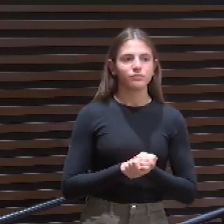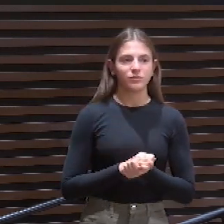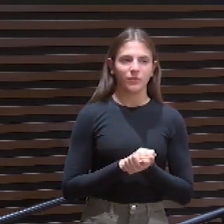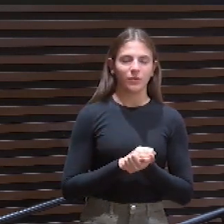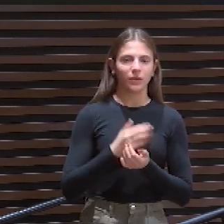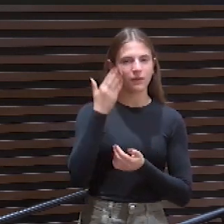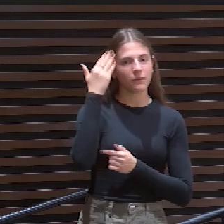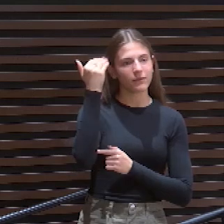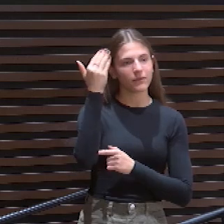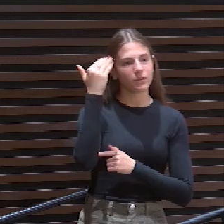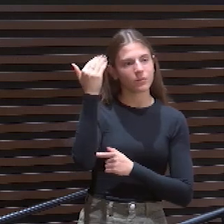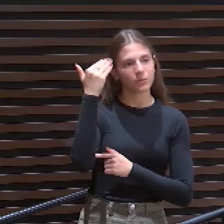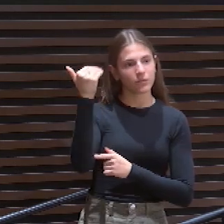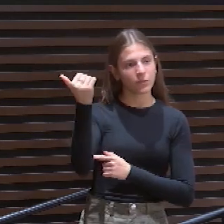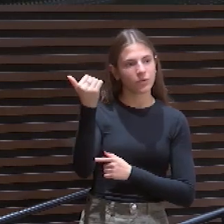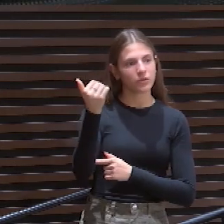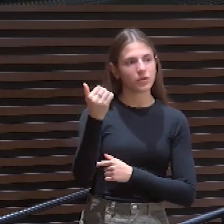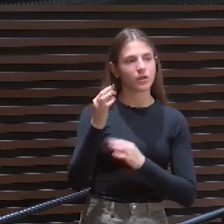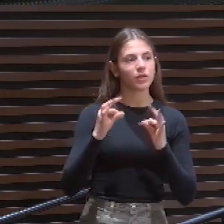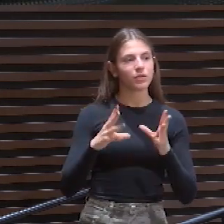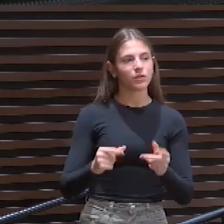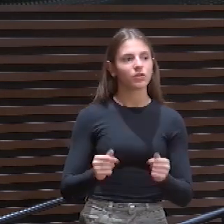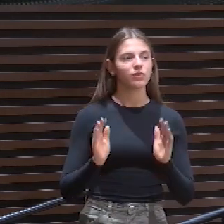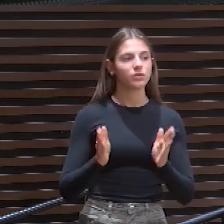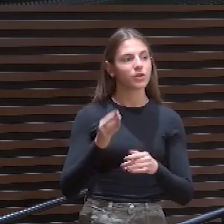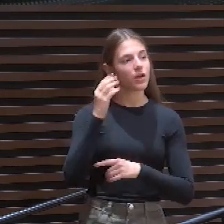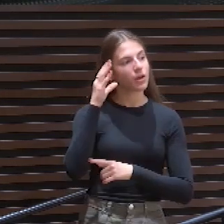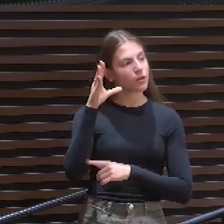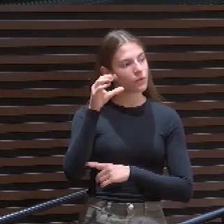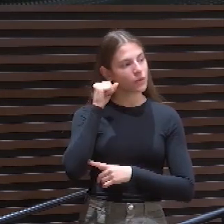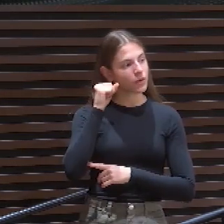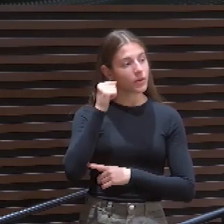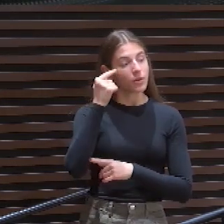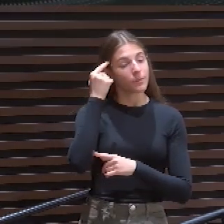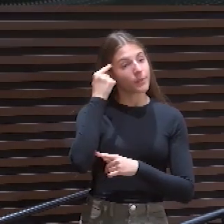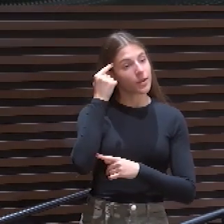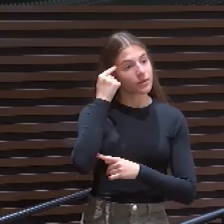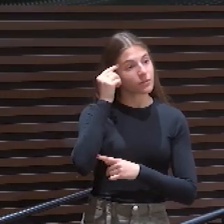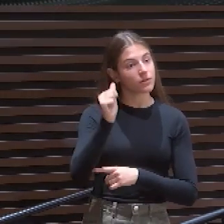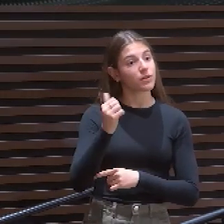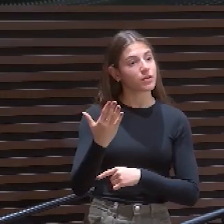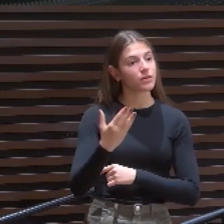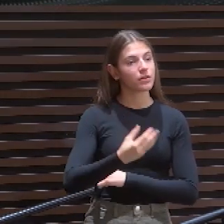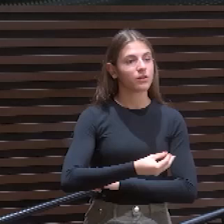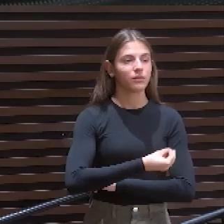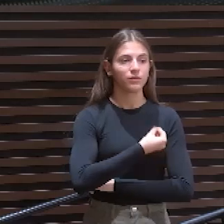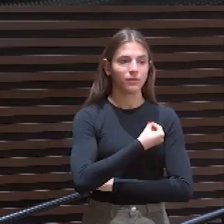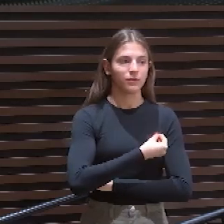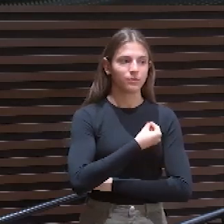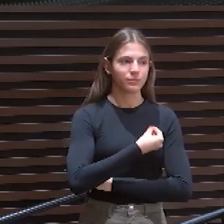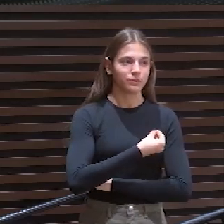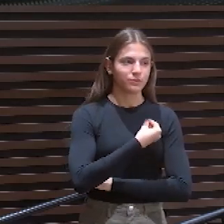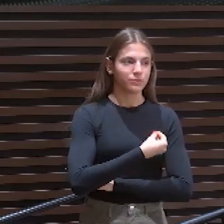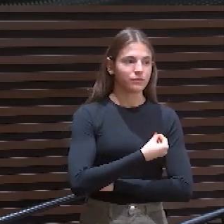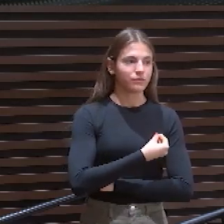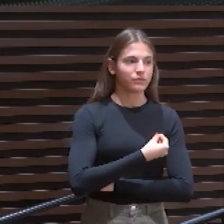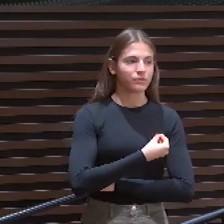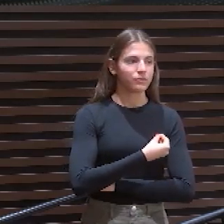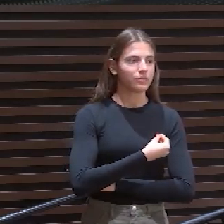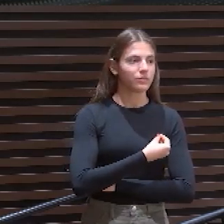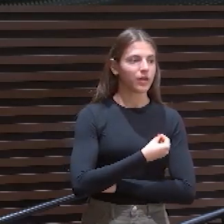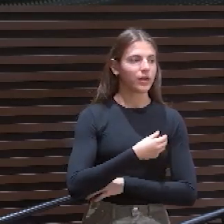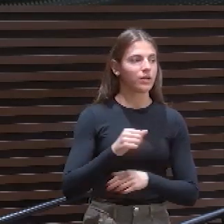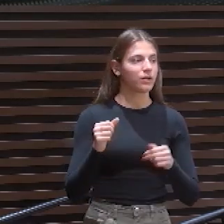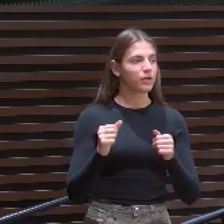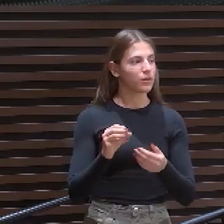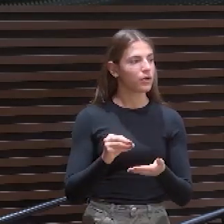famosa, acredito que todos já ouviram: penso, logo existo. Ele coloca nessa